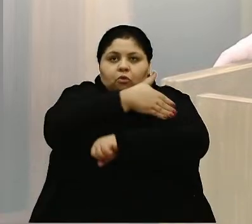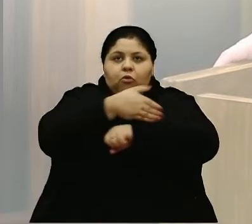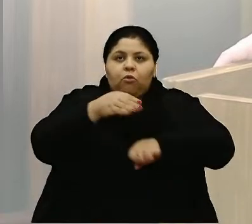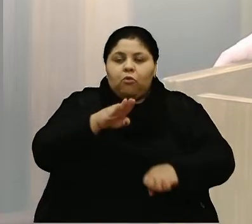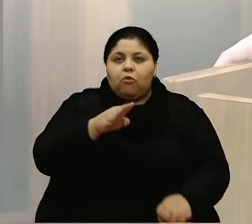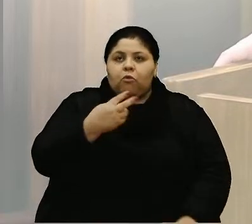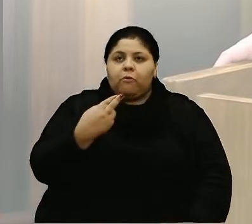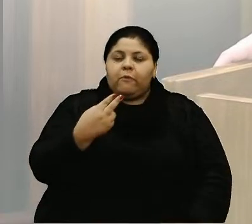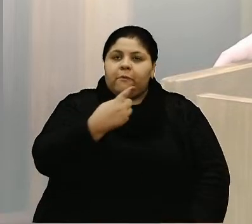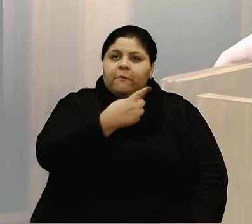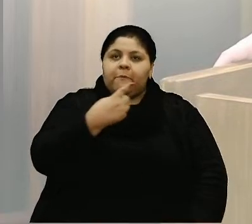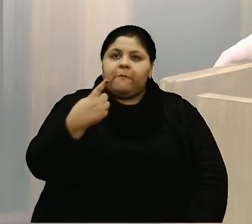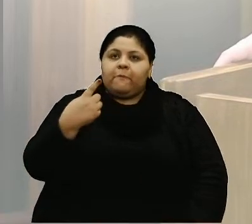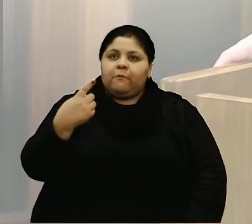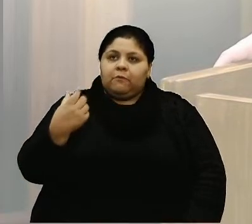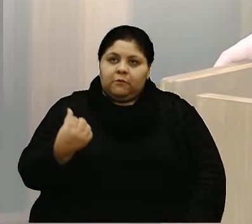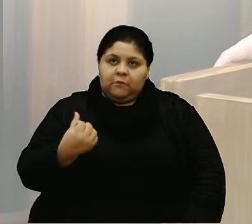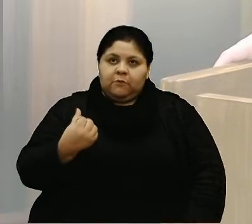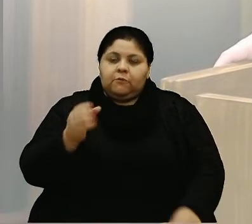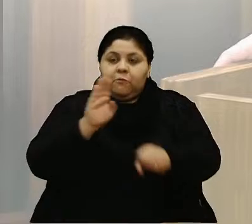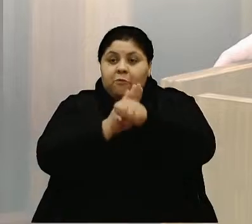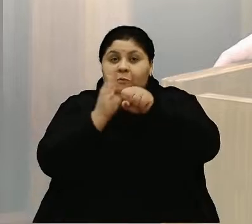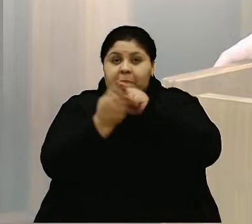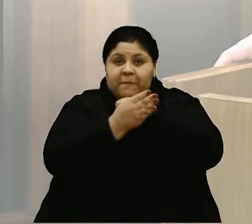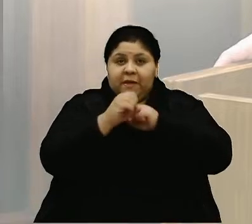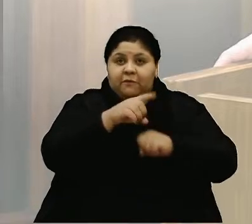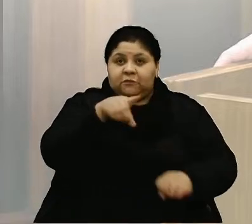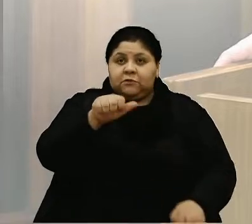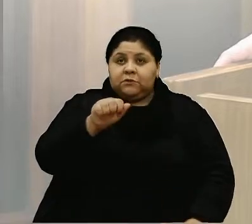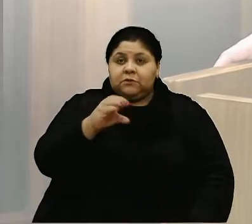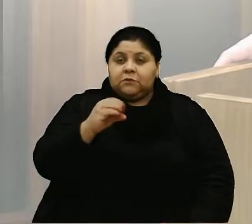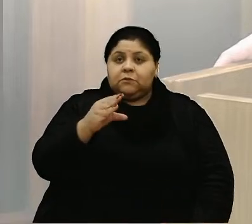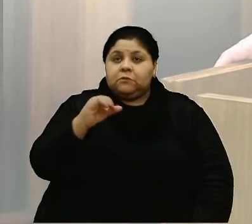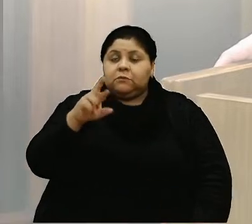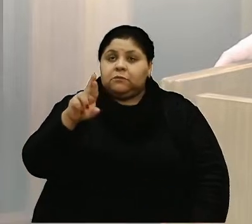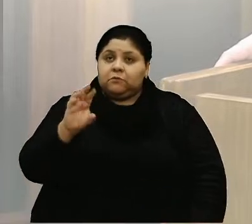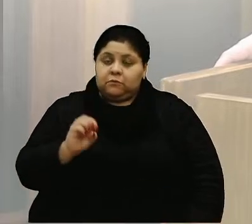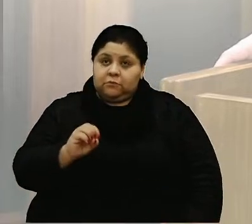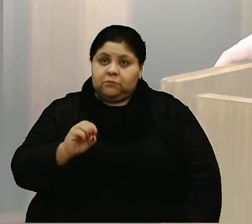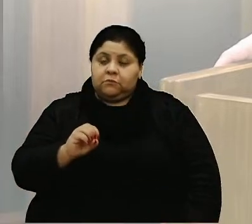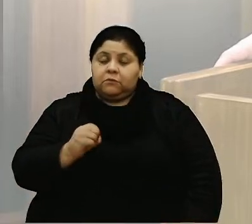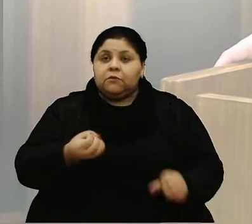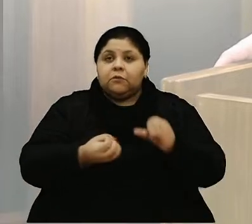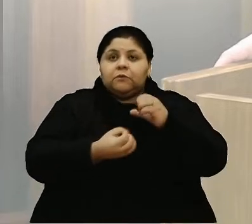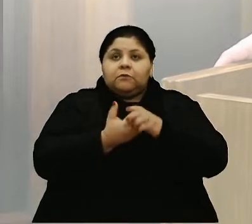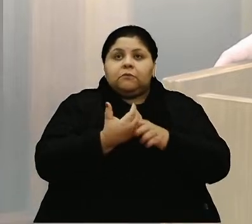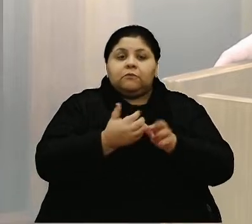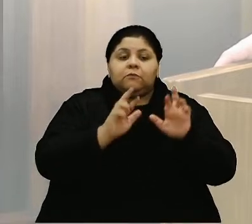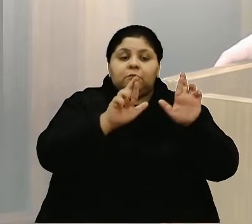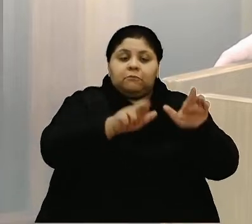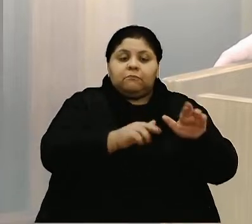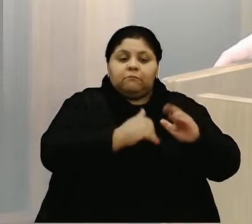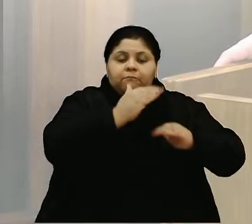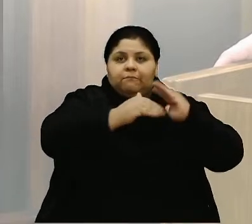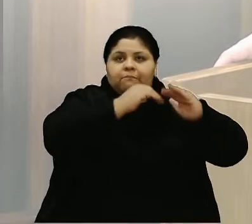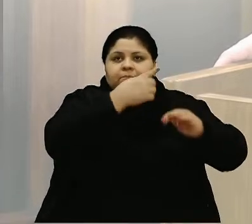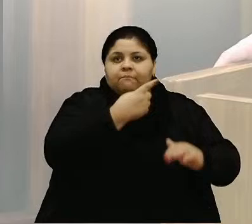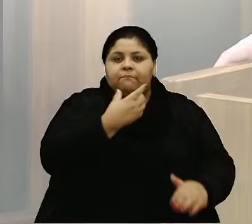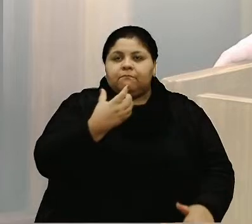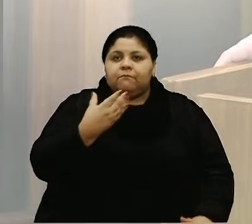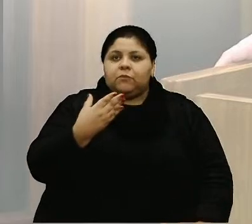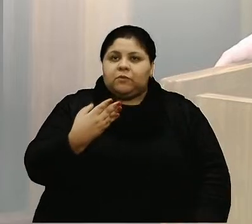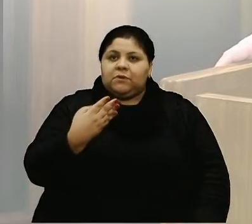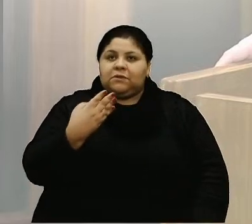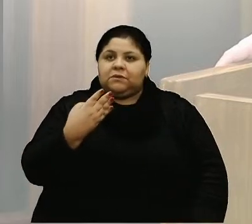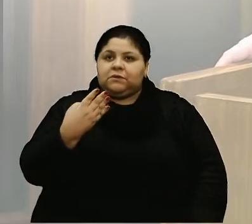quilômetro 145, no bairro São Ciro, e instalada em área construída de 1.400 metros quadrados.